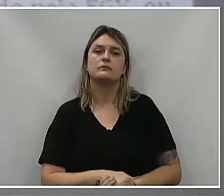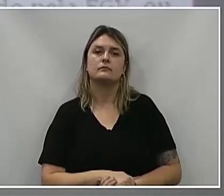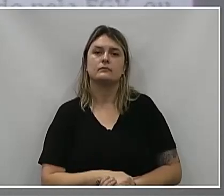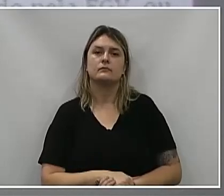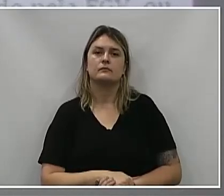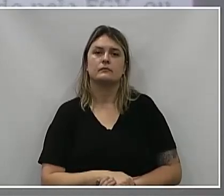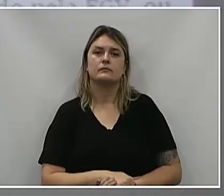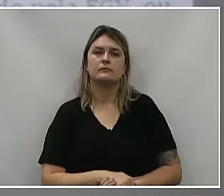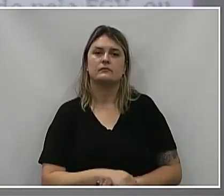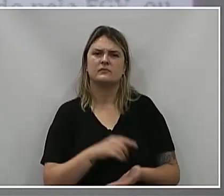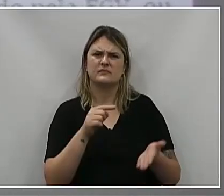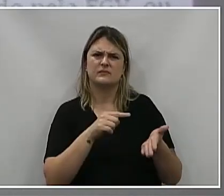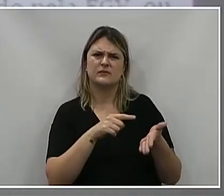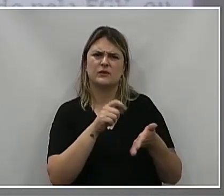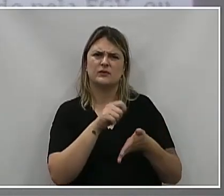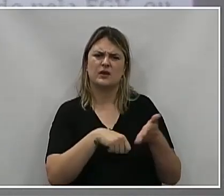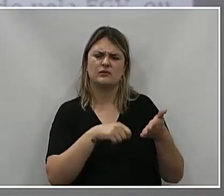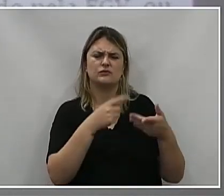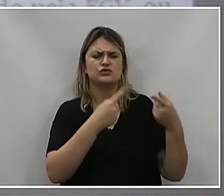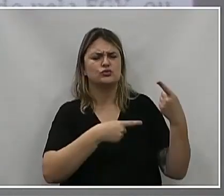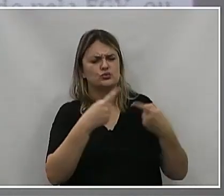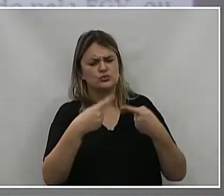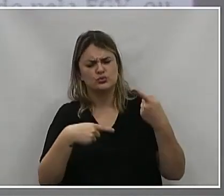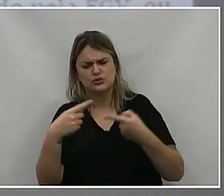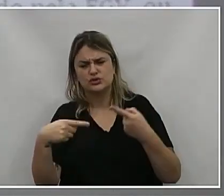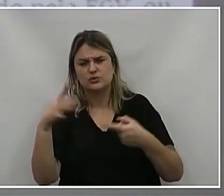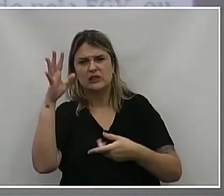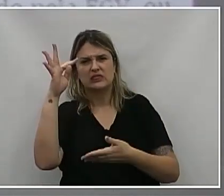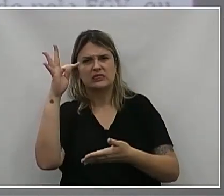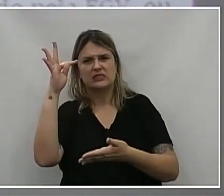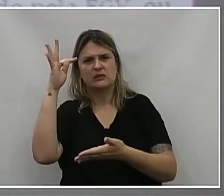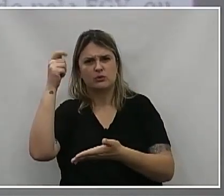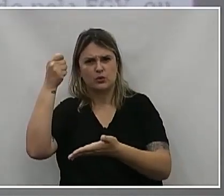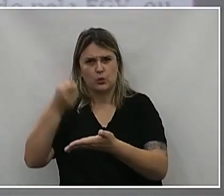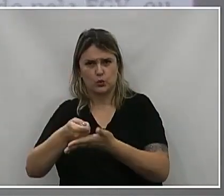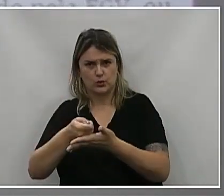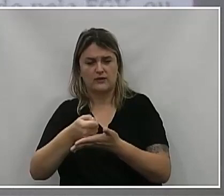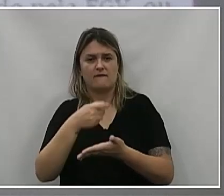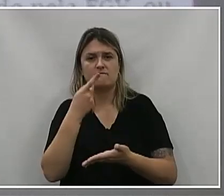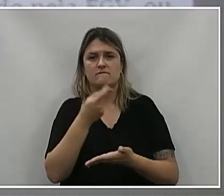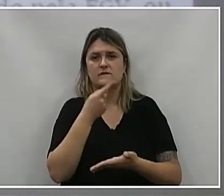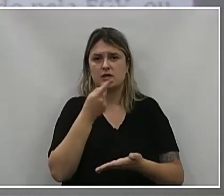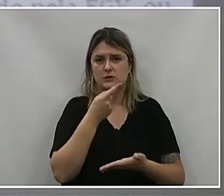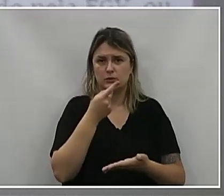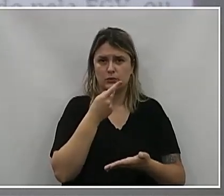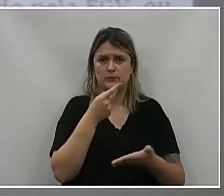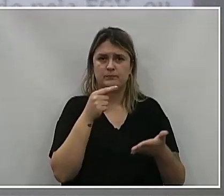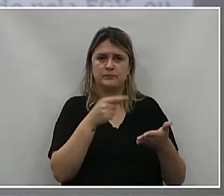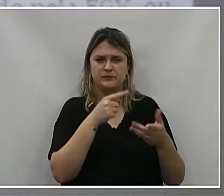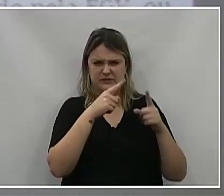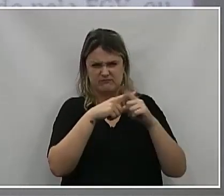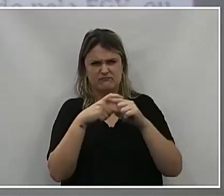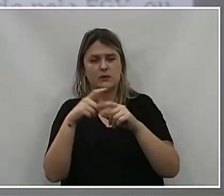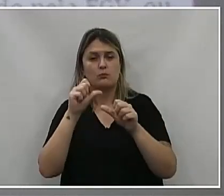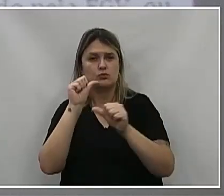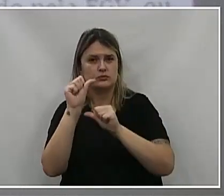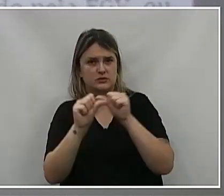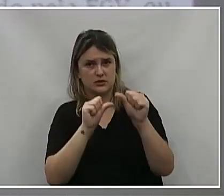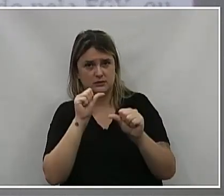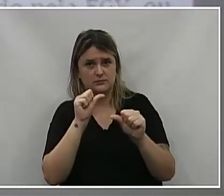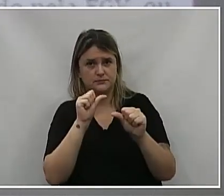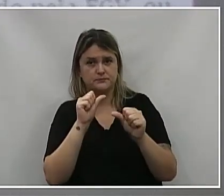ela, inclusive, foi âmbito de discussão no Tribunal de Contas, né? O Tribunal de Contas sugeriu que essa fórmula fosse